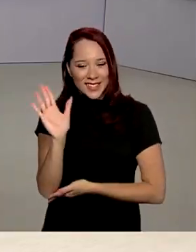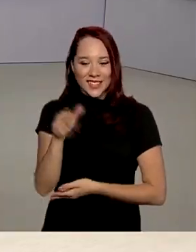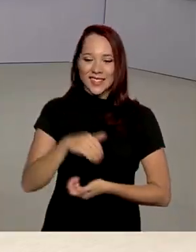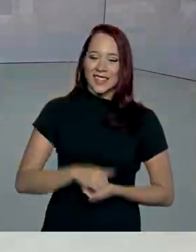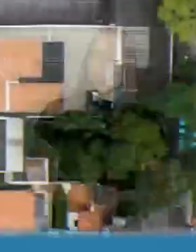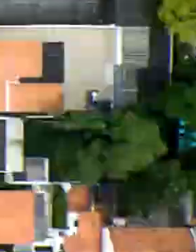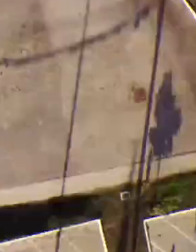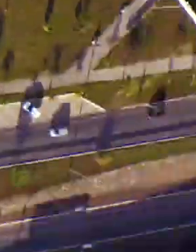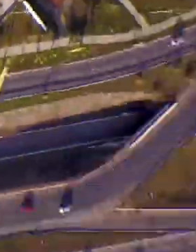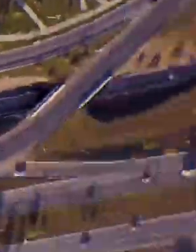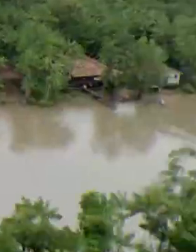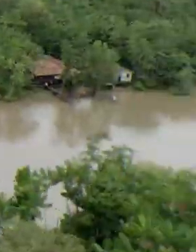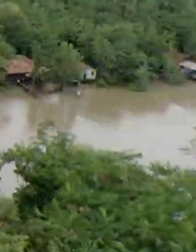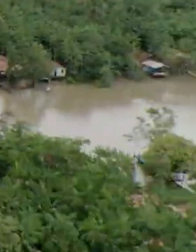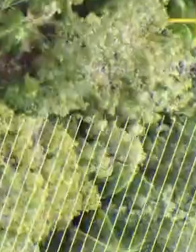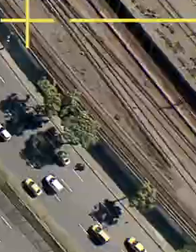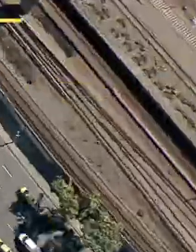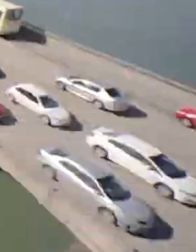Tchau!